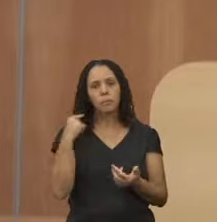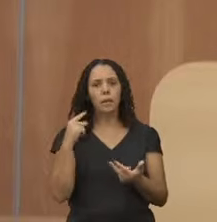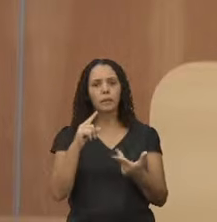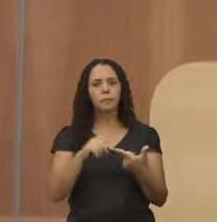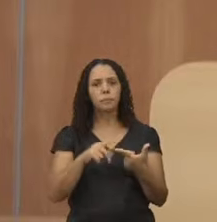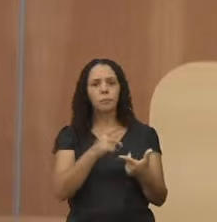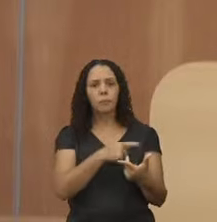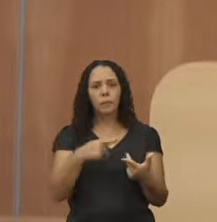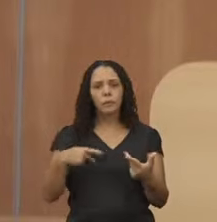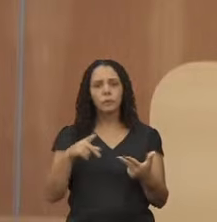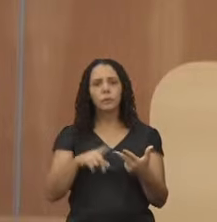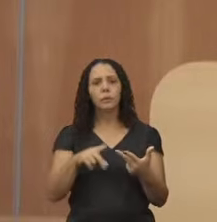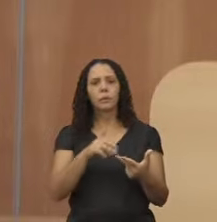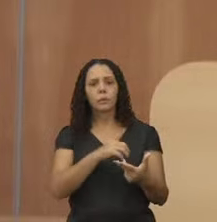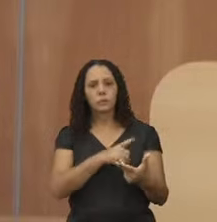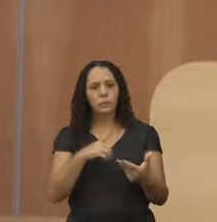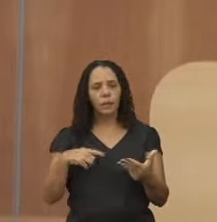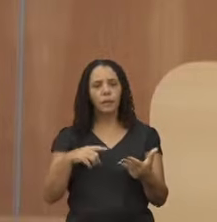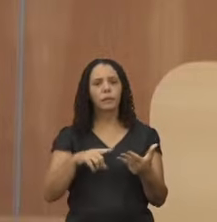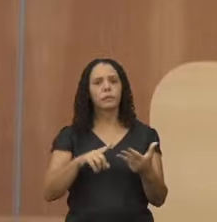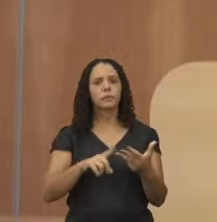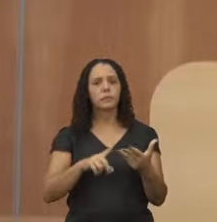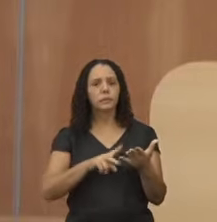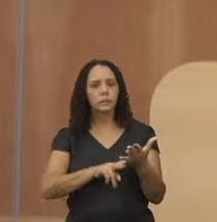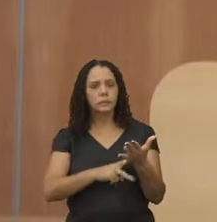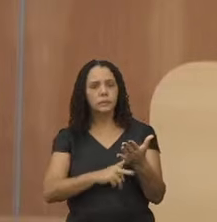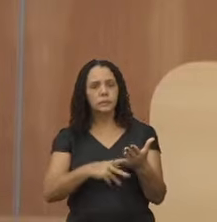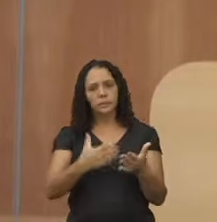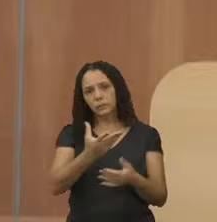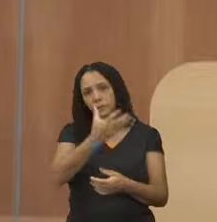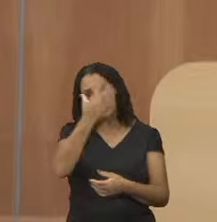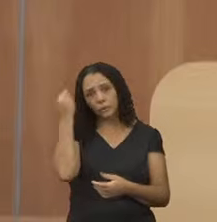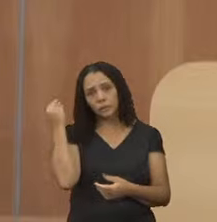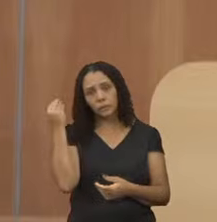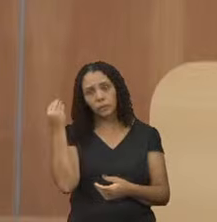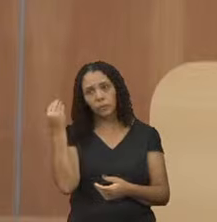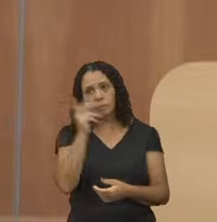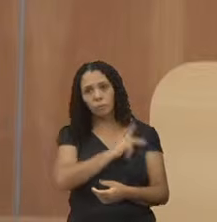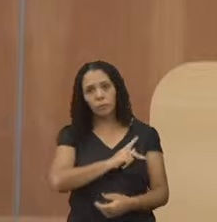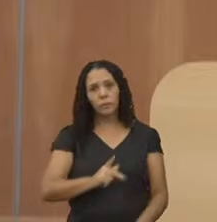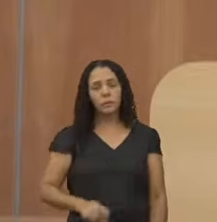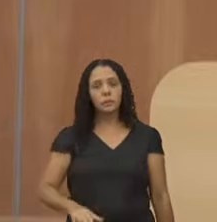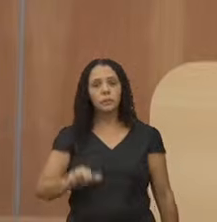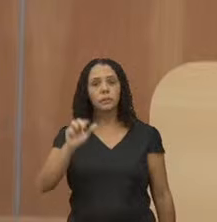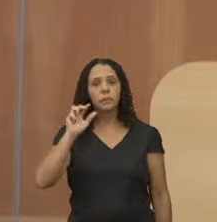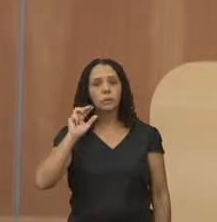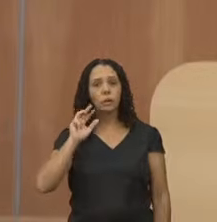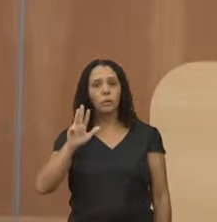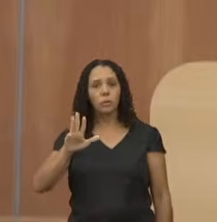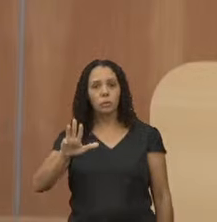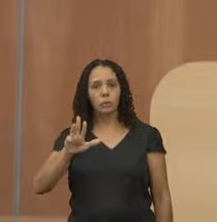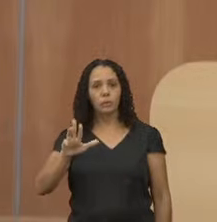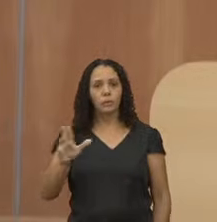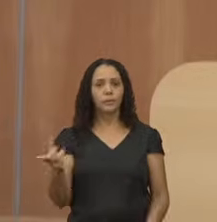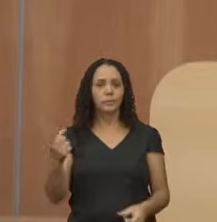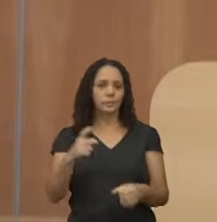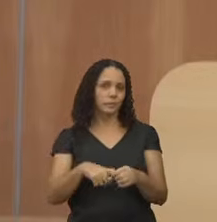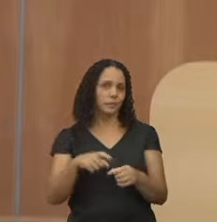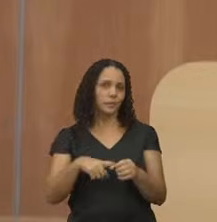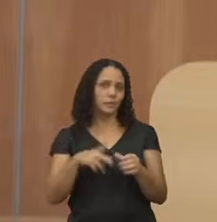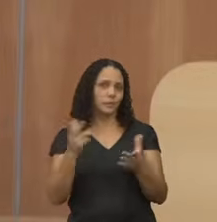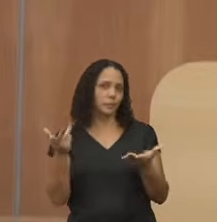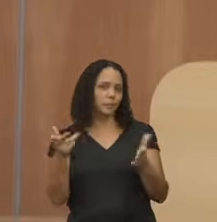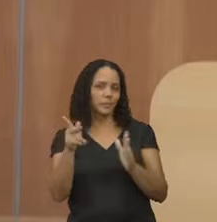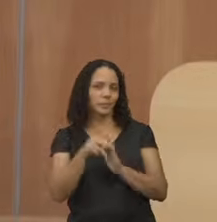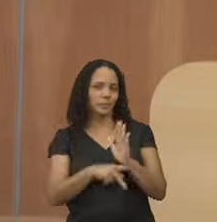diácono, o condomínio, o síndico, todo mundo. Me esqueceu de falar do presidente Lula, que retornou o programa. Não é? Então,